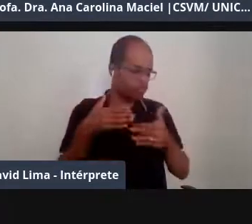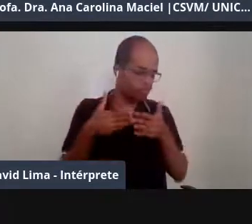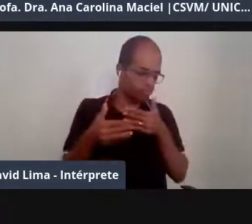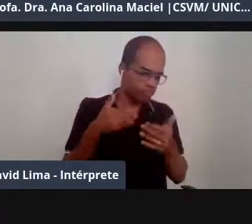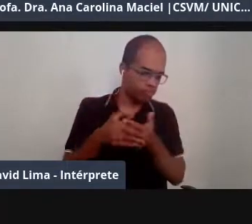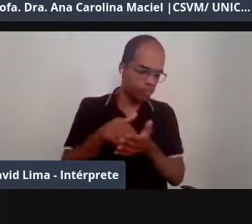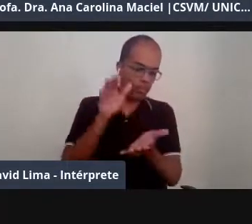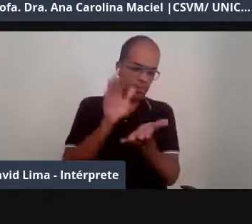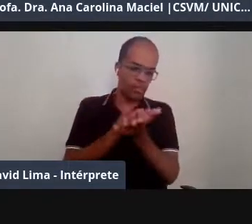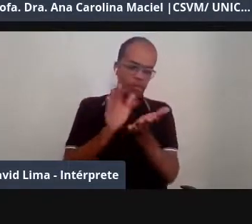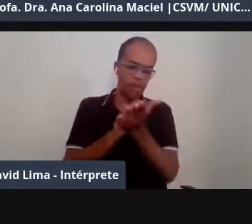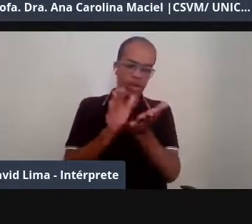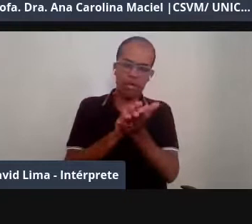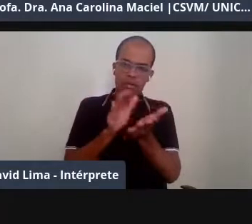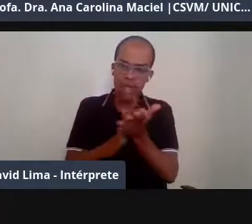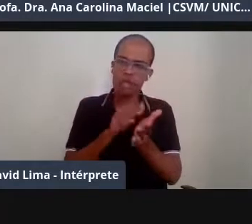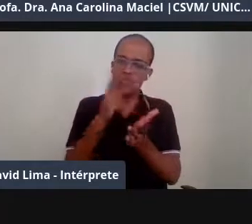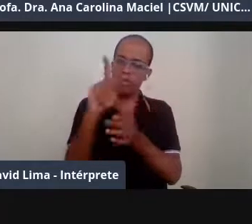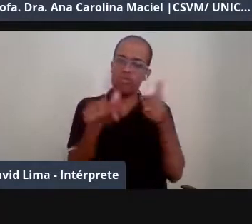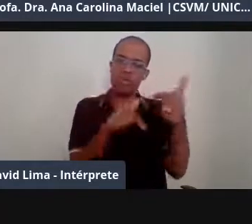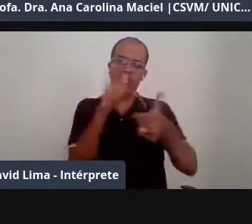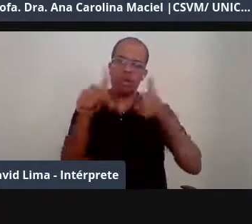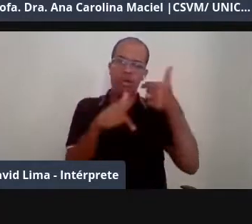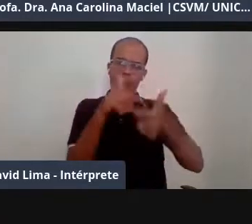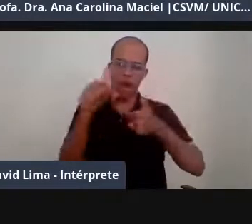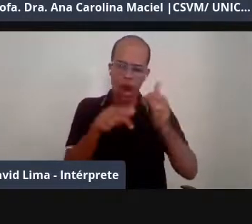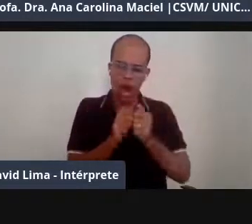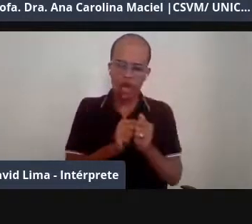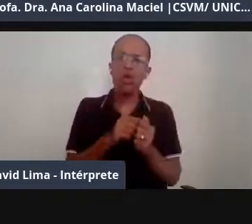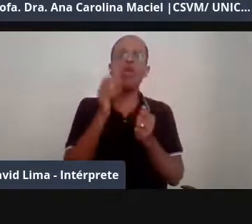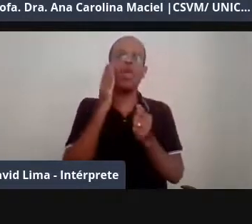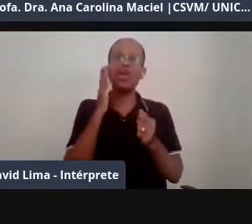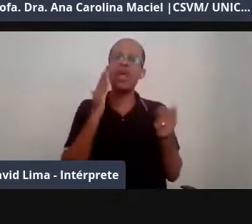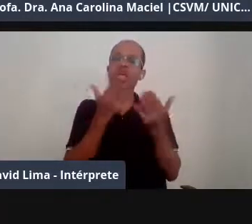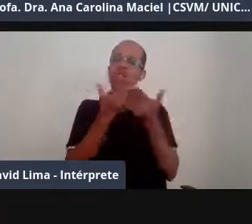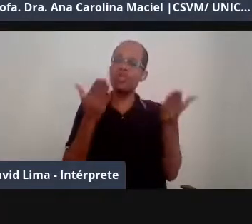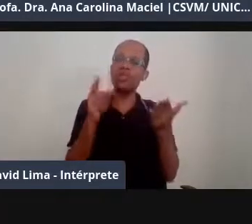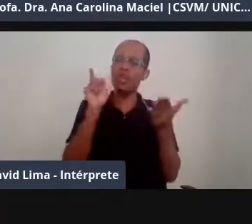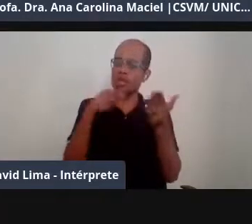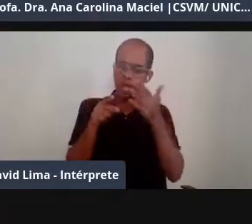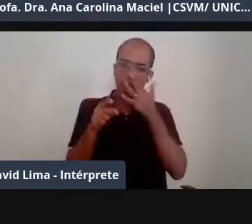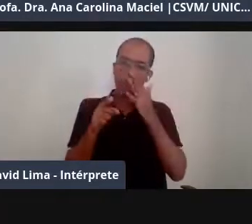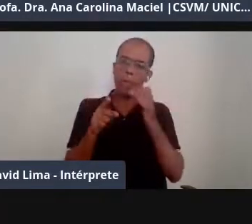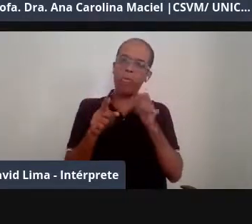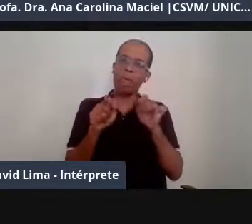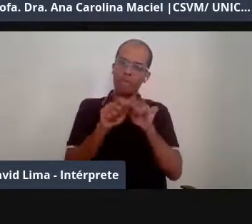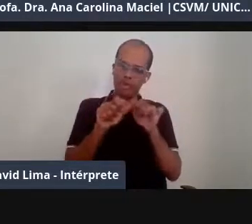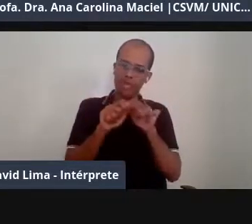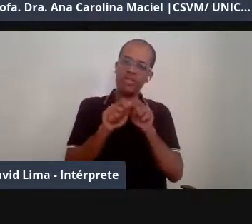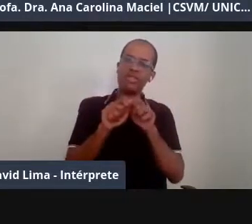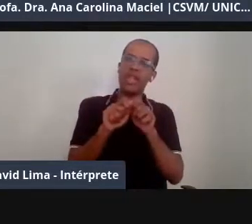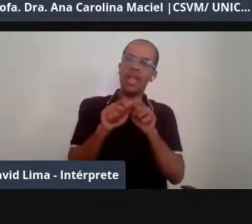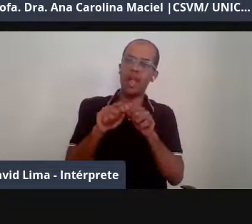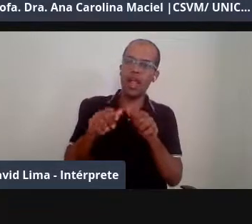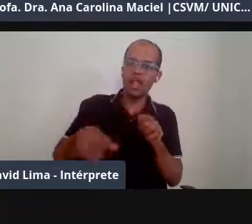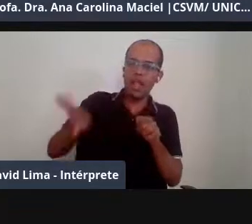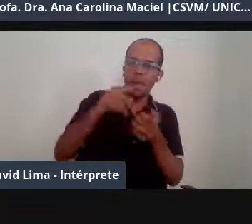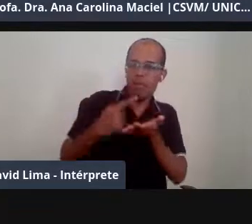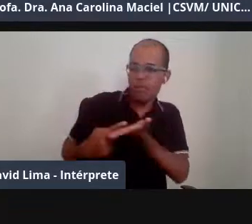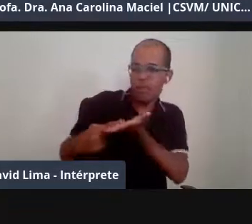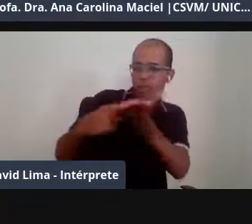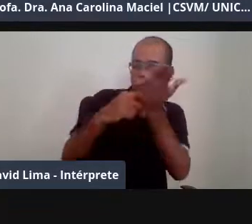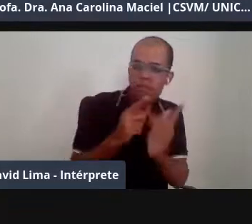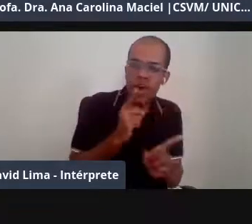parabéns pelo trabalho que vem fazendo e que eu entendo que vocês naturalmente vão acabar se encontrando, né? E